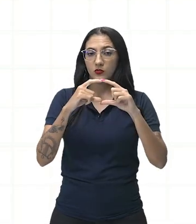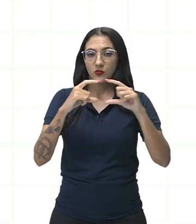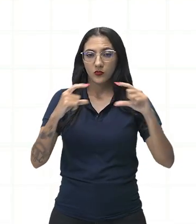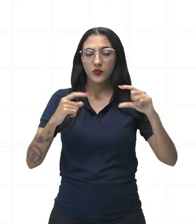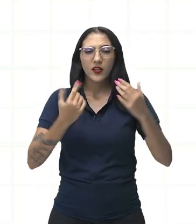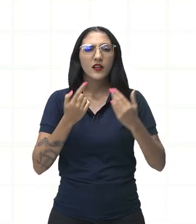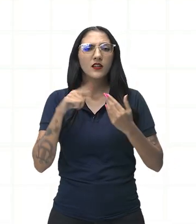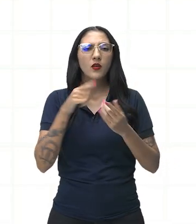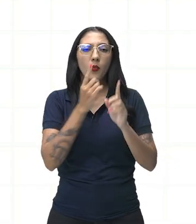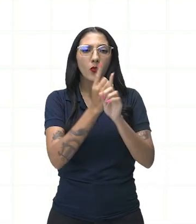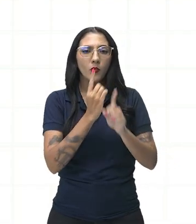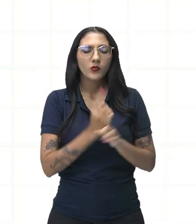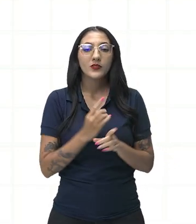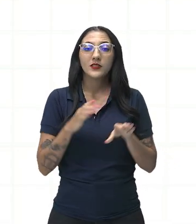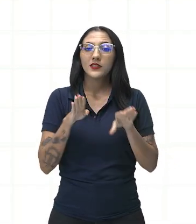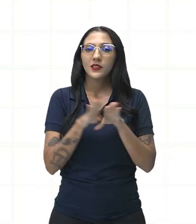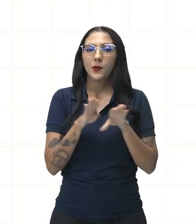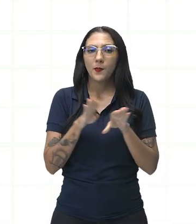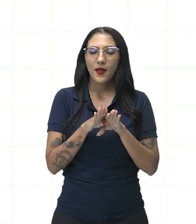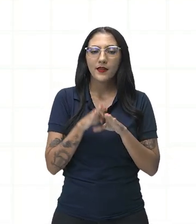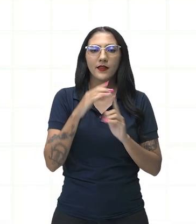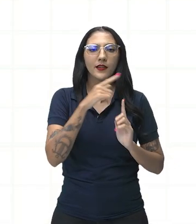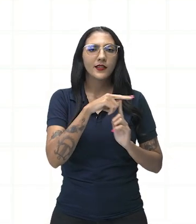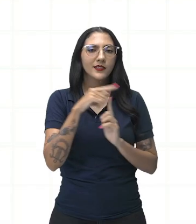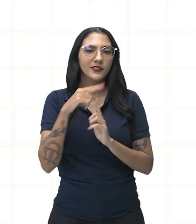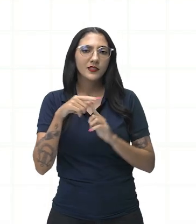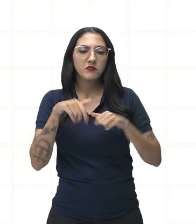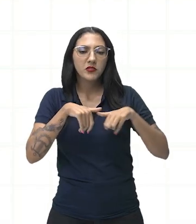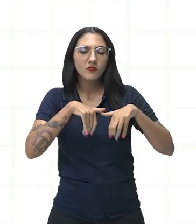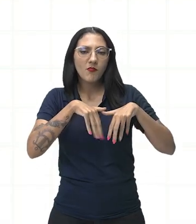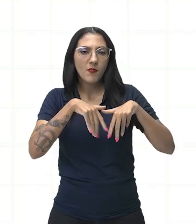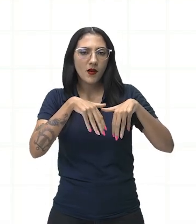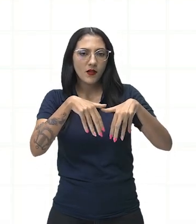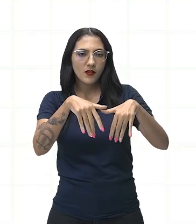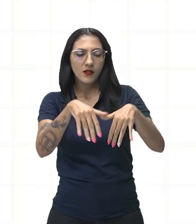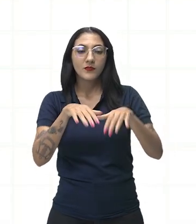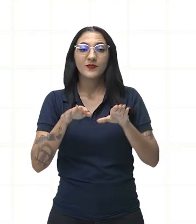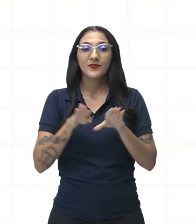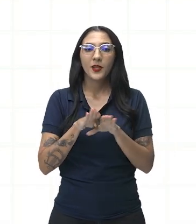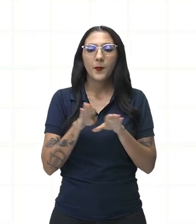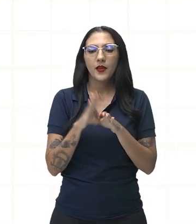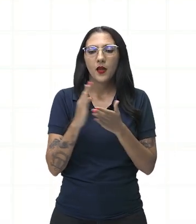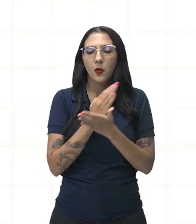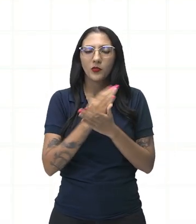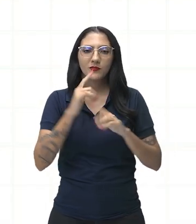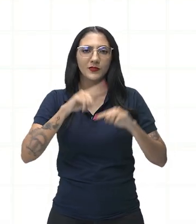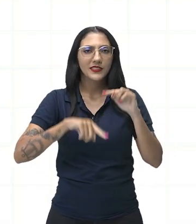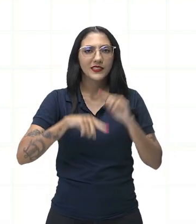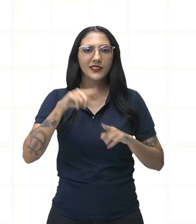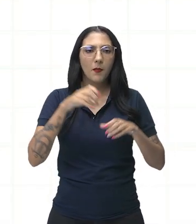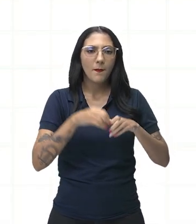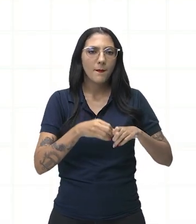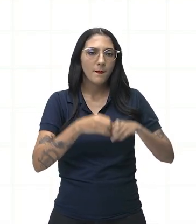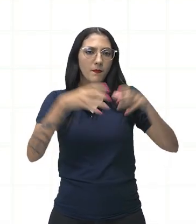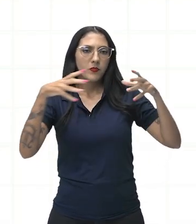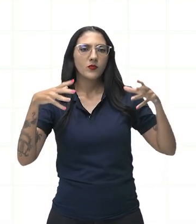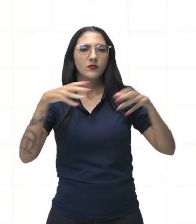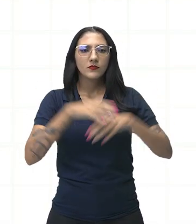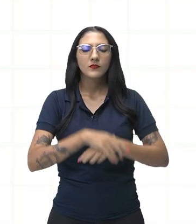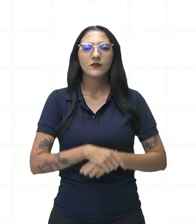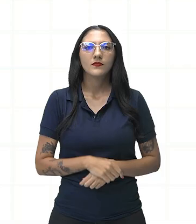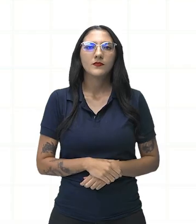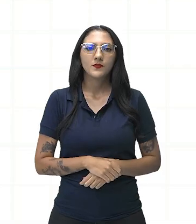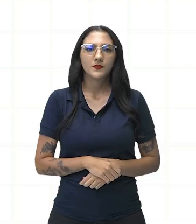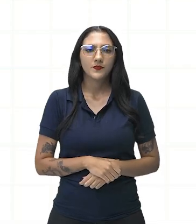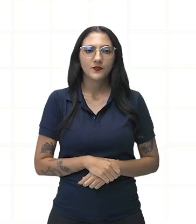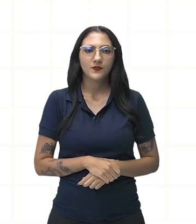ele é encontrado em fertilizantes, bem como também em explosivos. Então, eu trouxe aqui